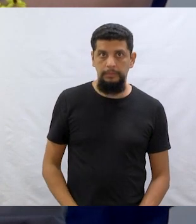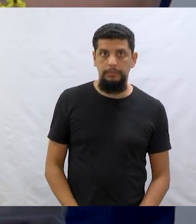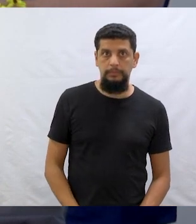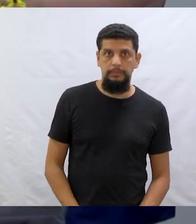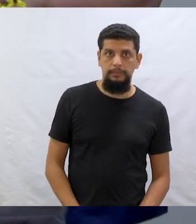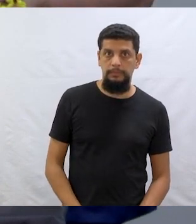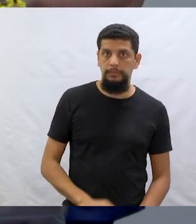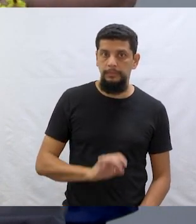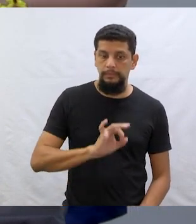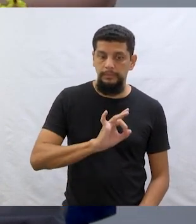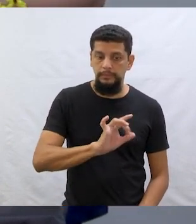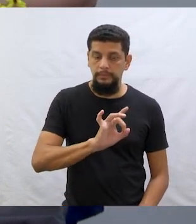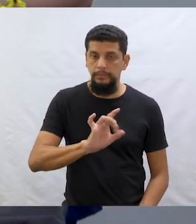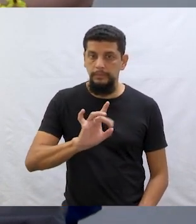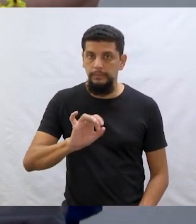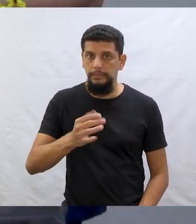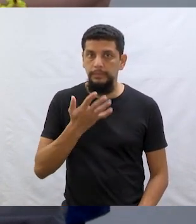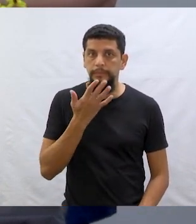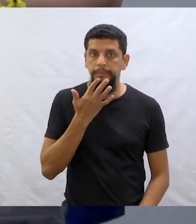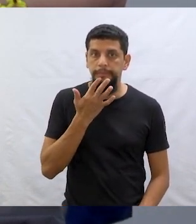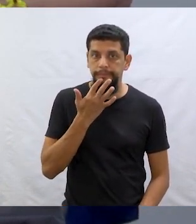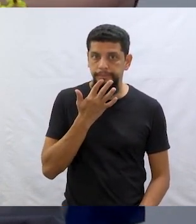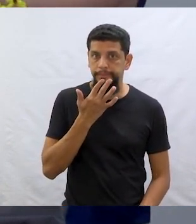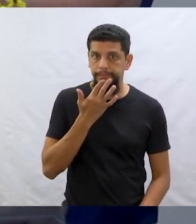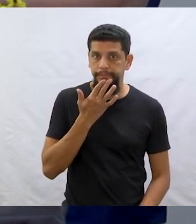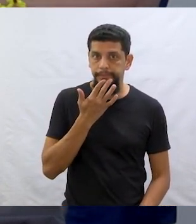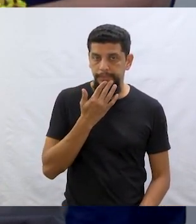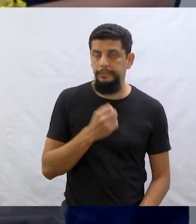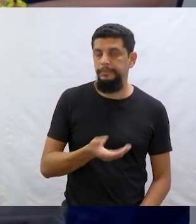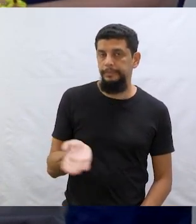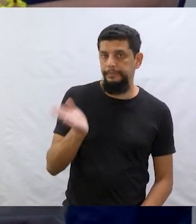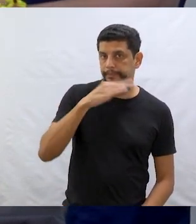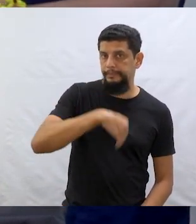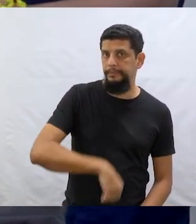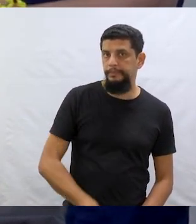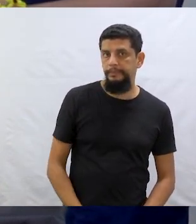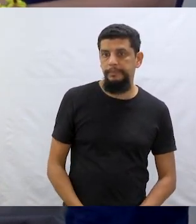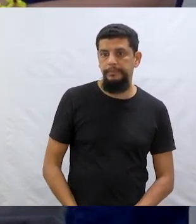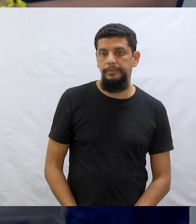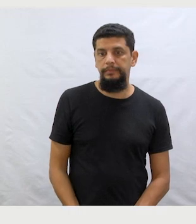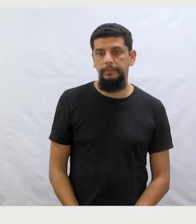a outra figura correspondente. Vamos lá?